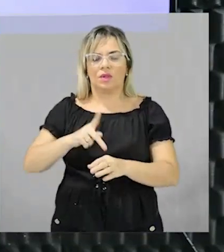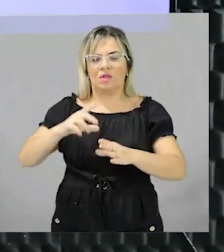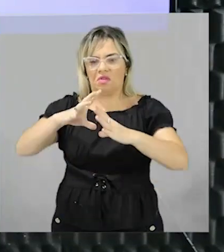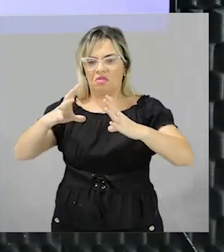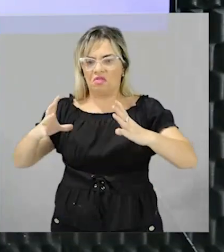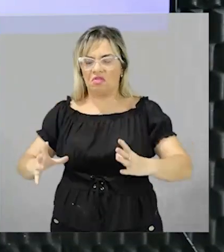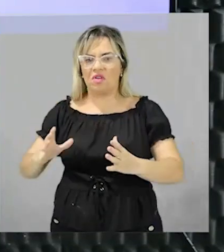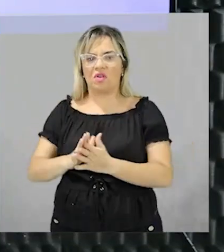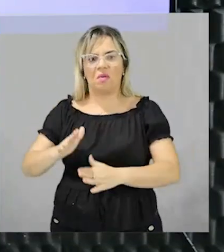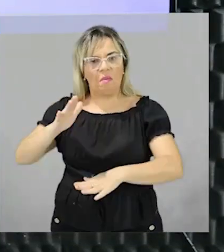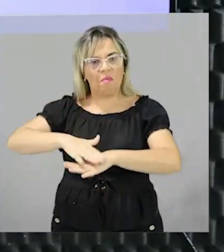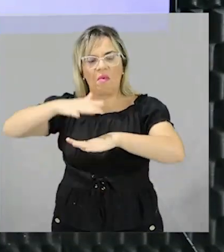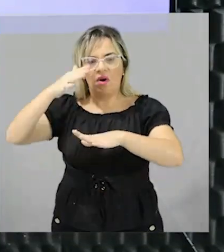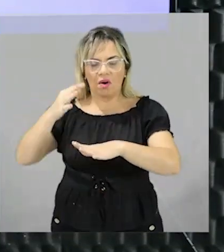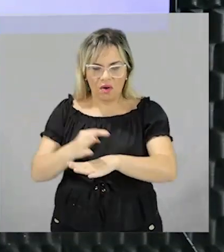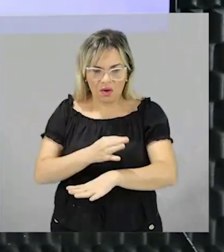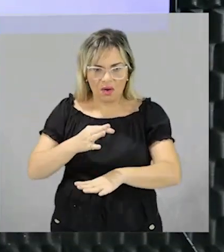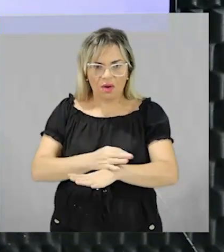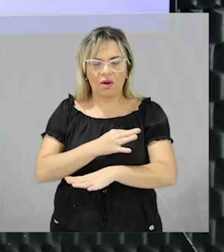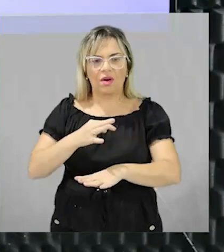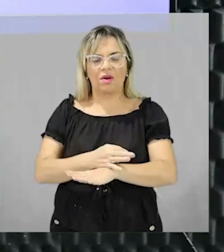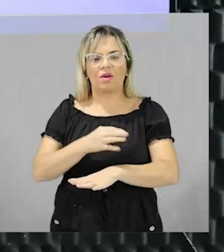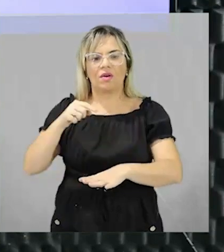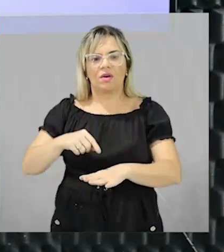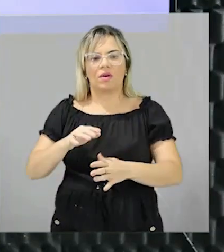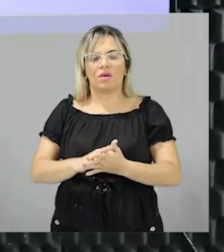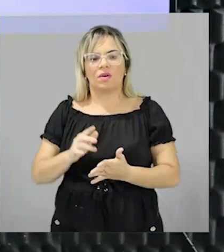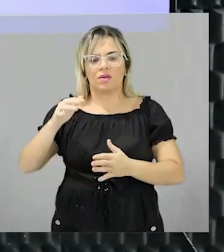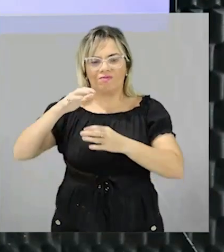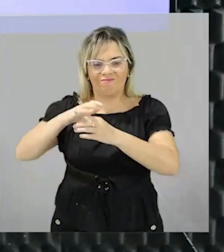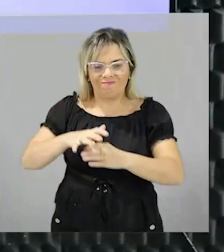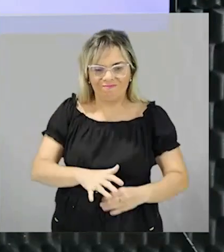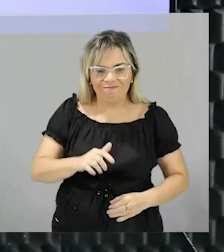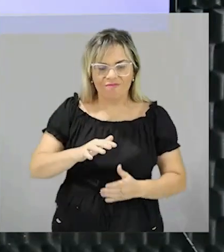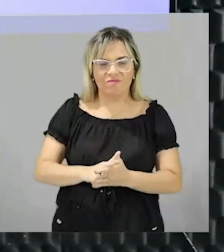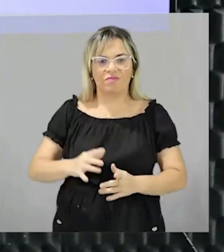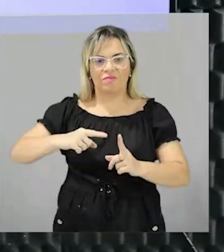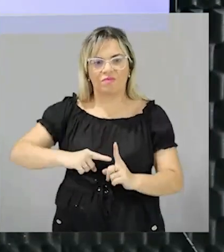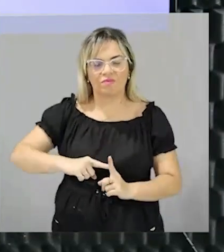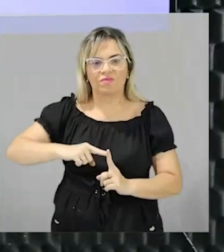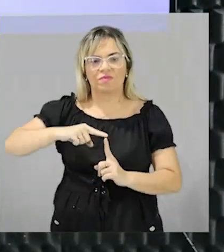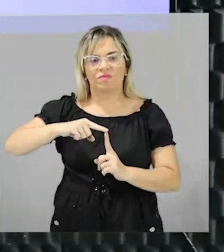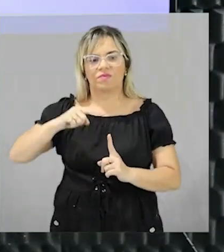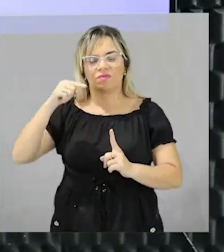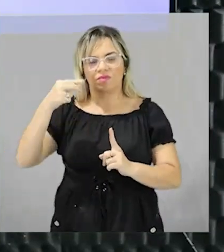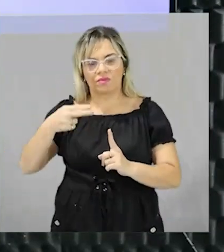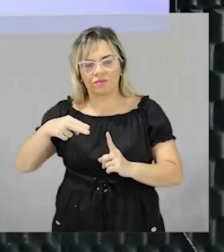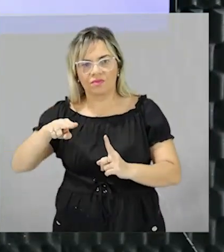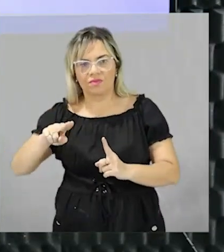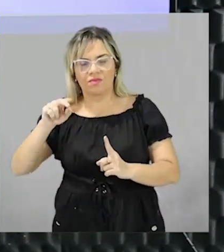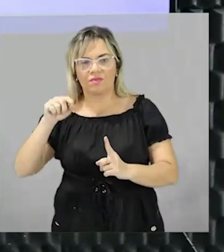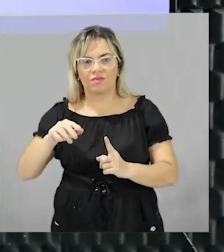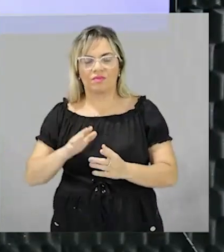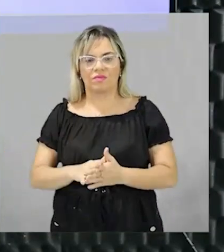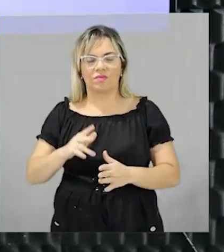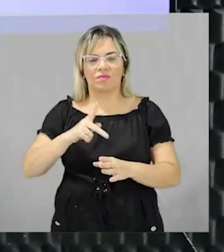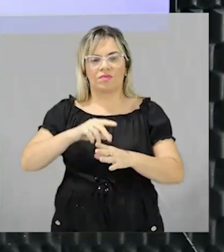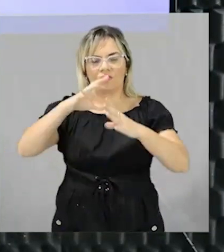resistentes, porque justamente foram formadas sobre maior pressão e temperatura. Essas rochas a gente chama de